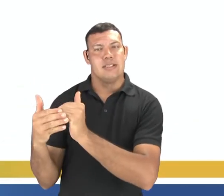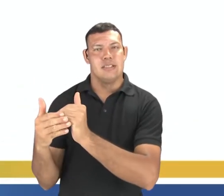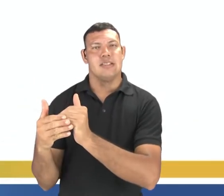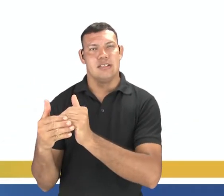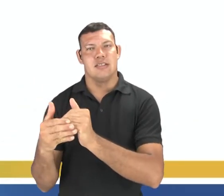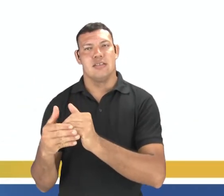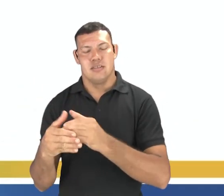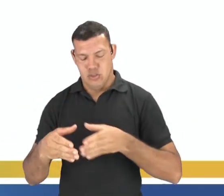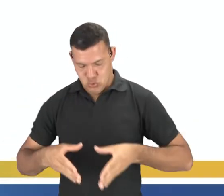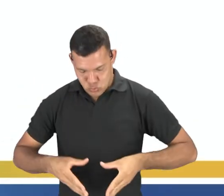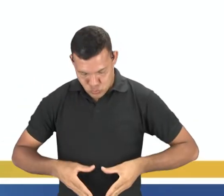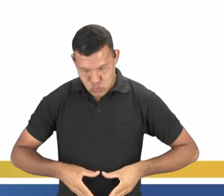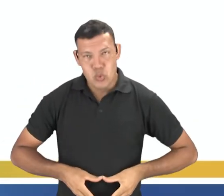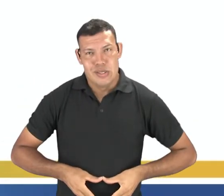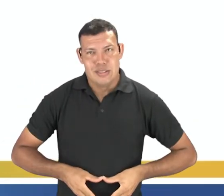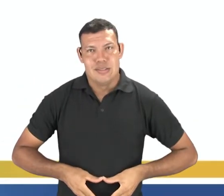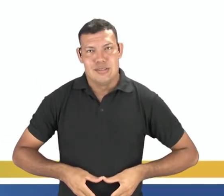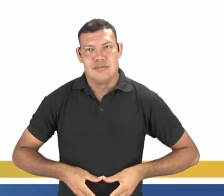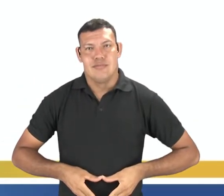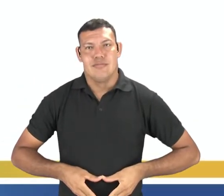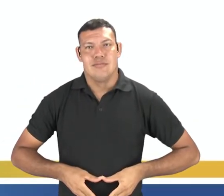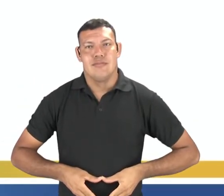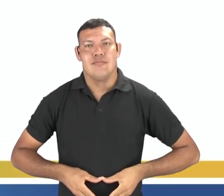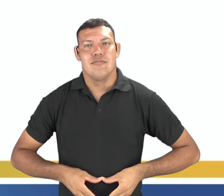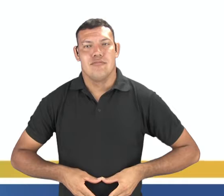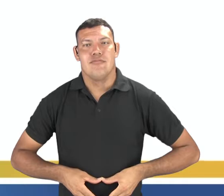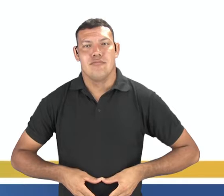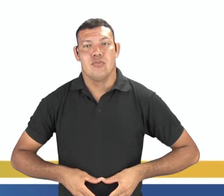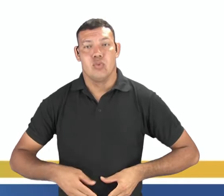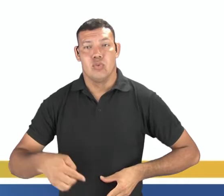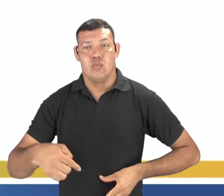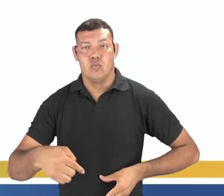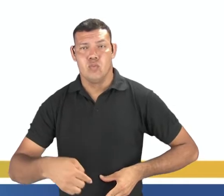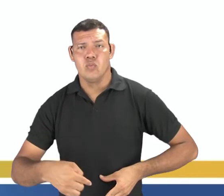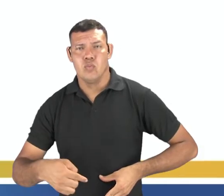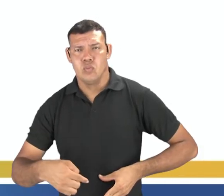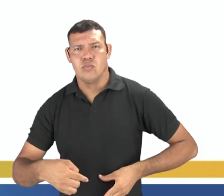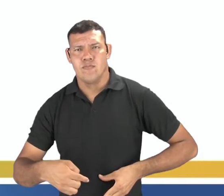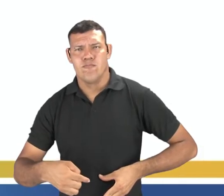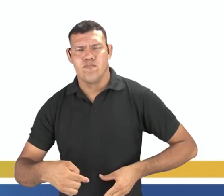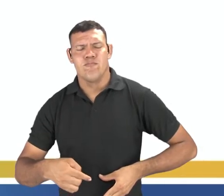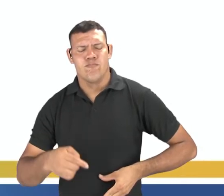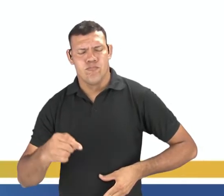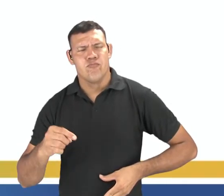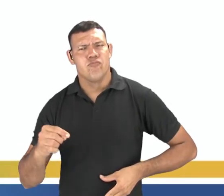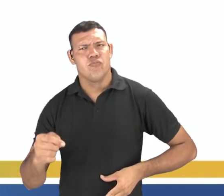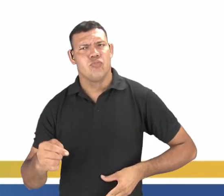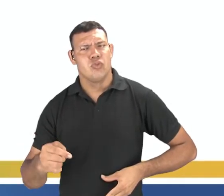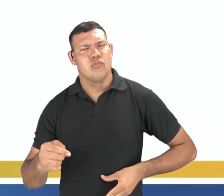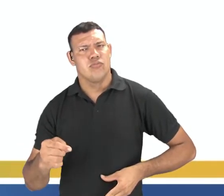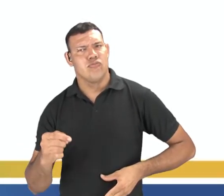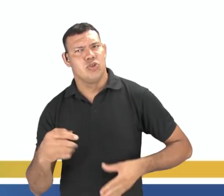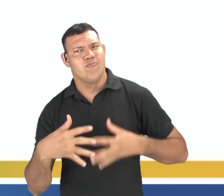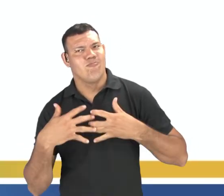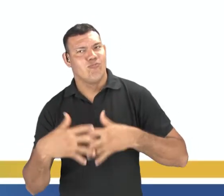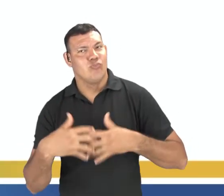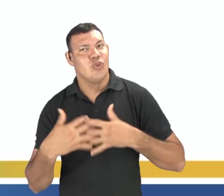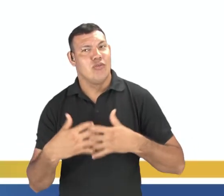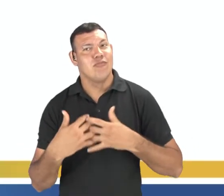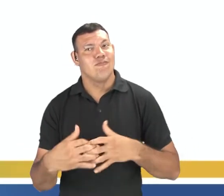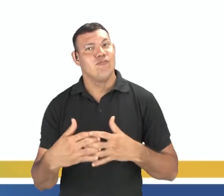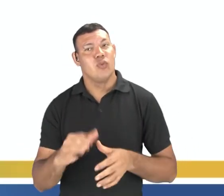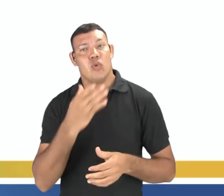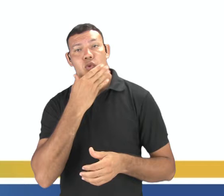é chamado de útero, faz com que o sistema reprodutor feminino seja considerado mais complexo que o